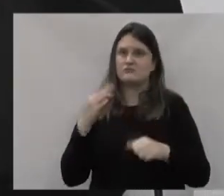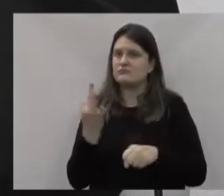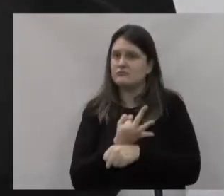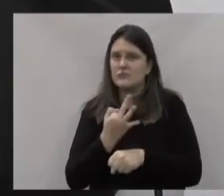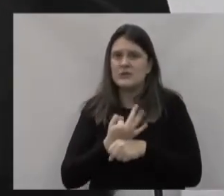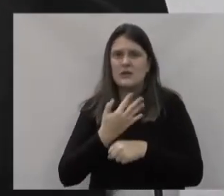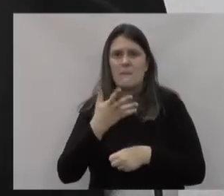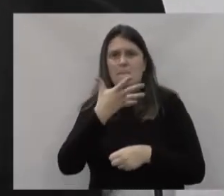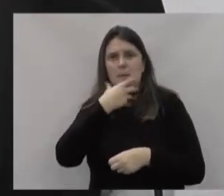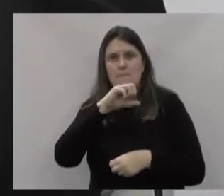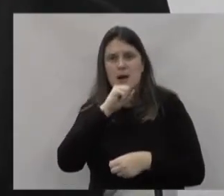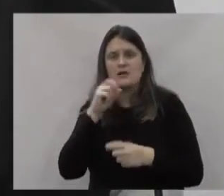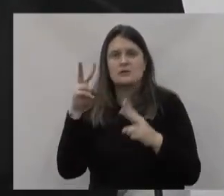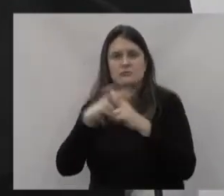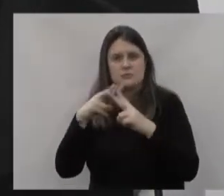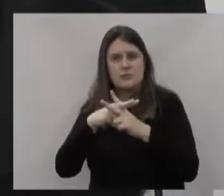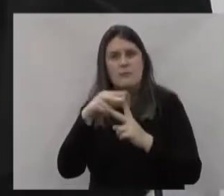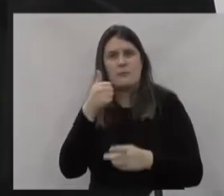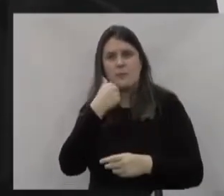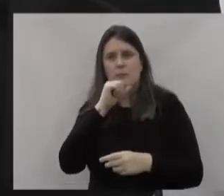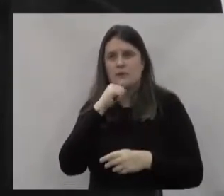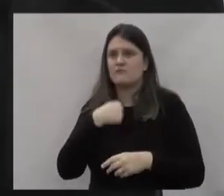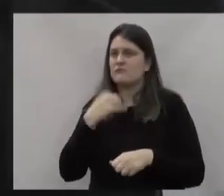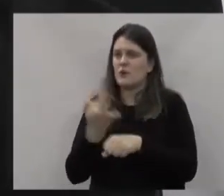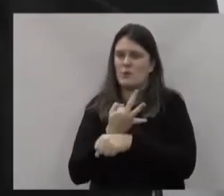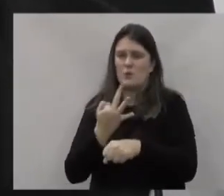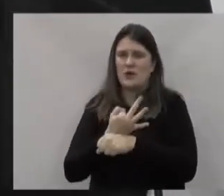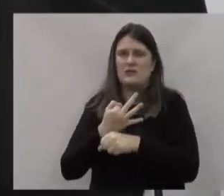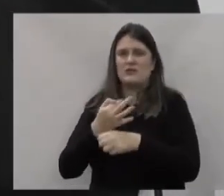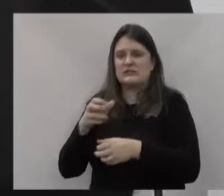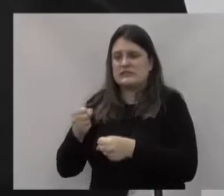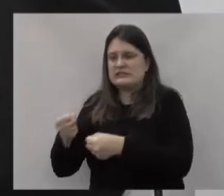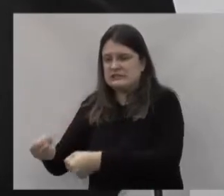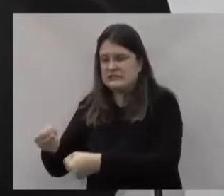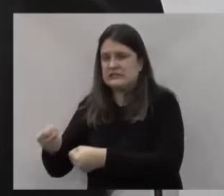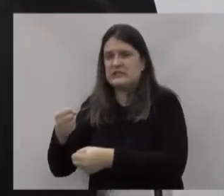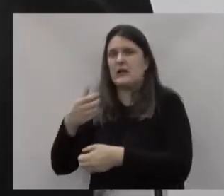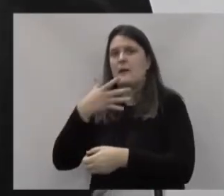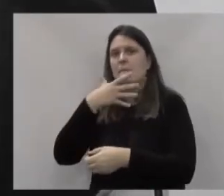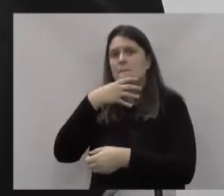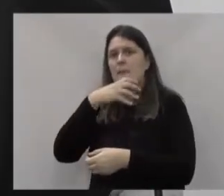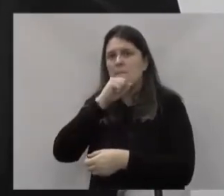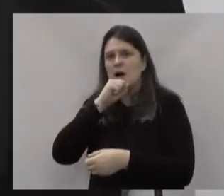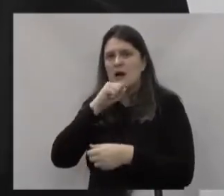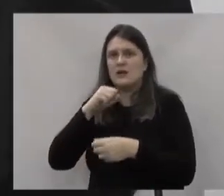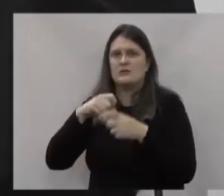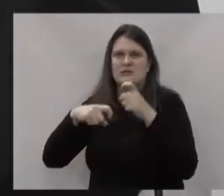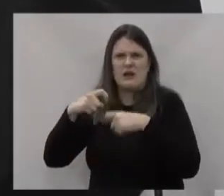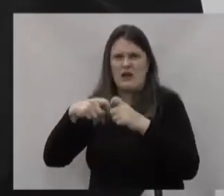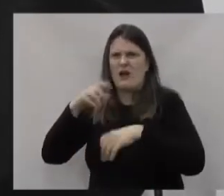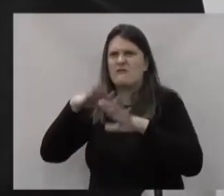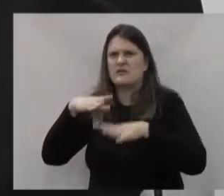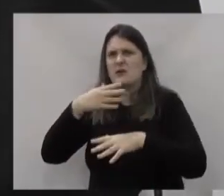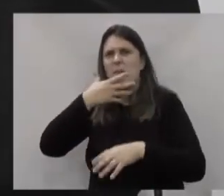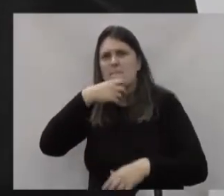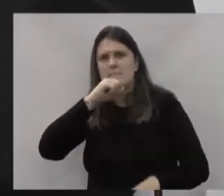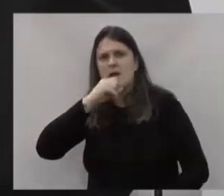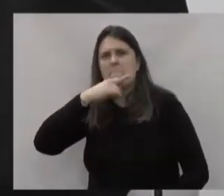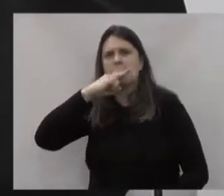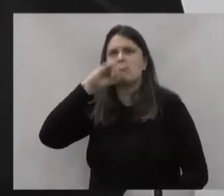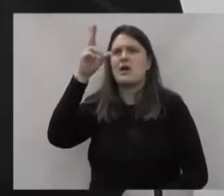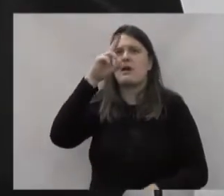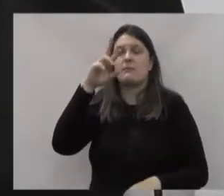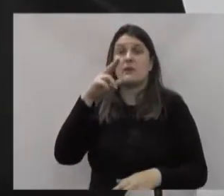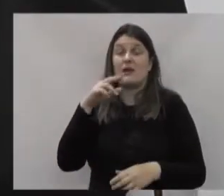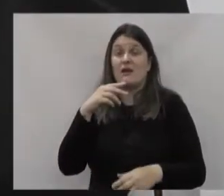mais ver o pai batendo na sua mãe, ela não aguenta mais o pai forçando que a sua mãe durma com ela, ela não aguenta mais esse pai alcoólico que está dentro de